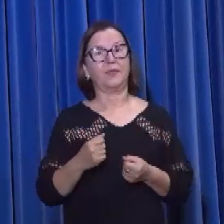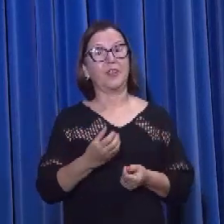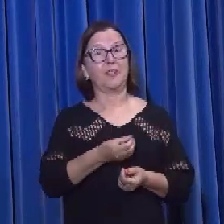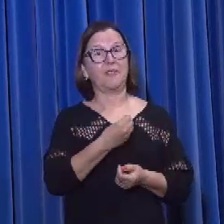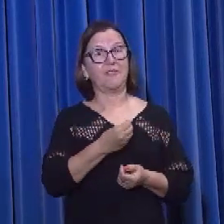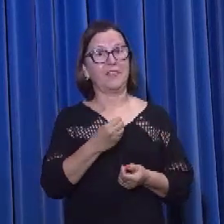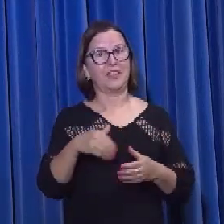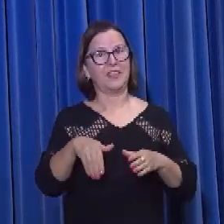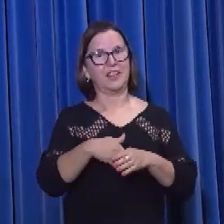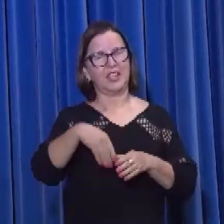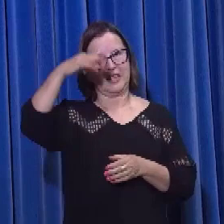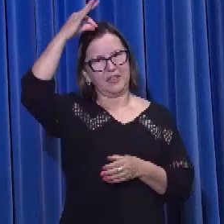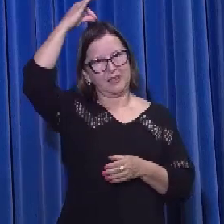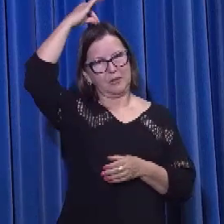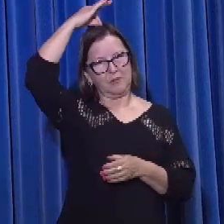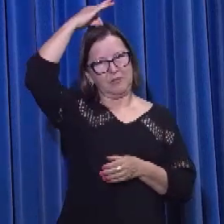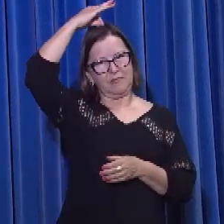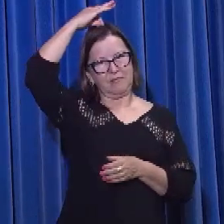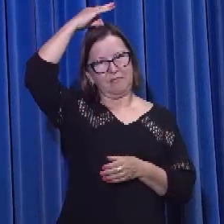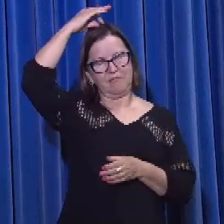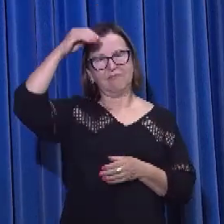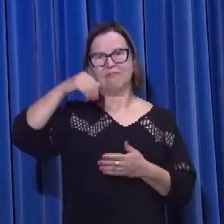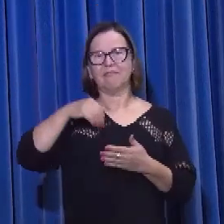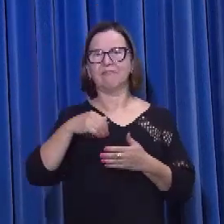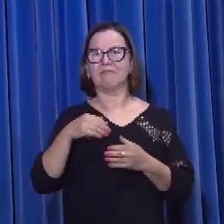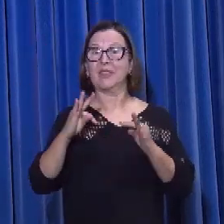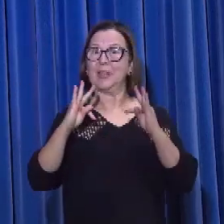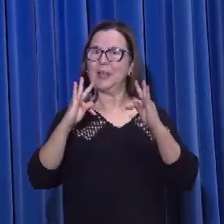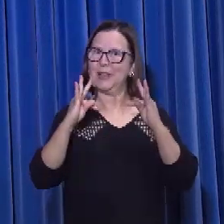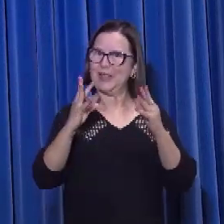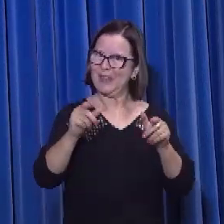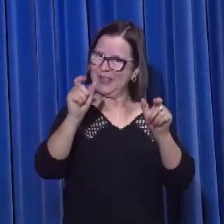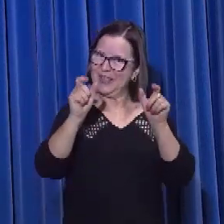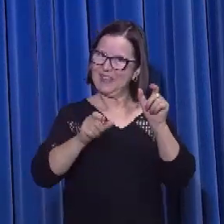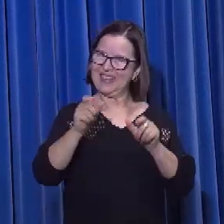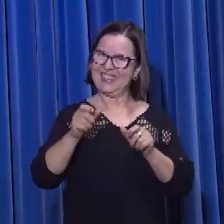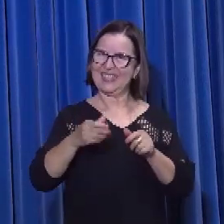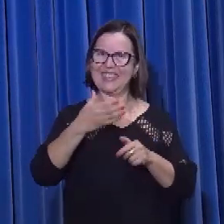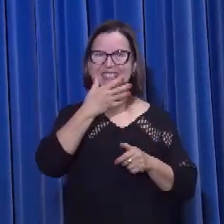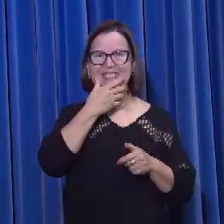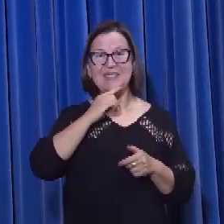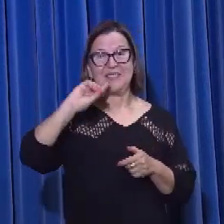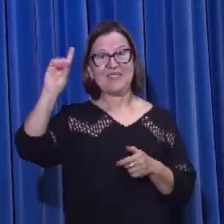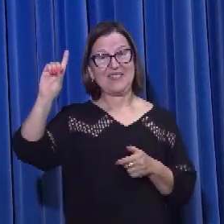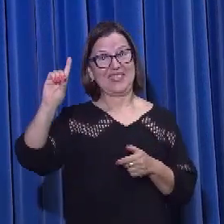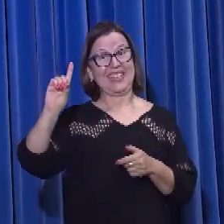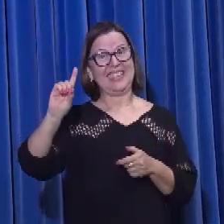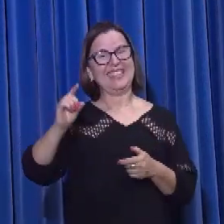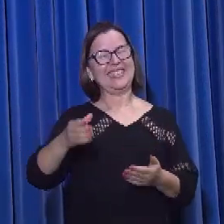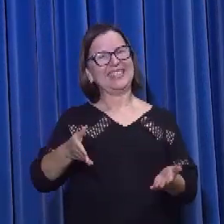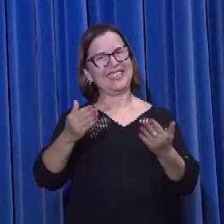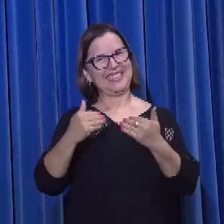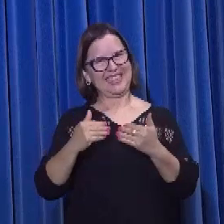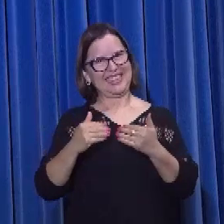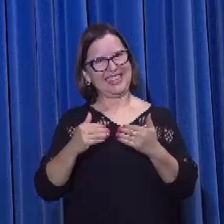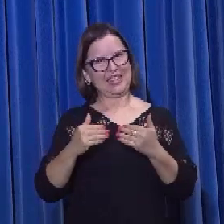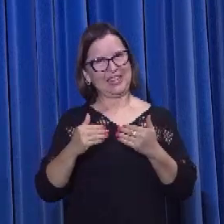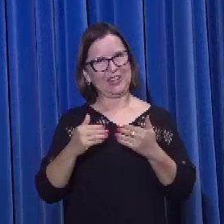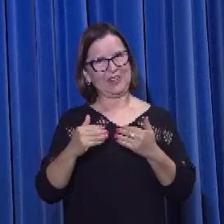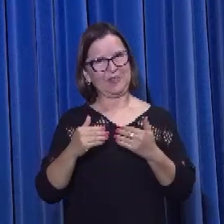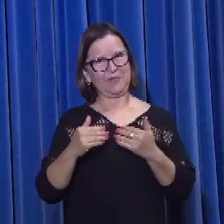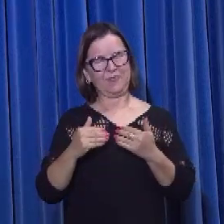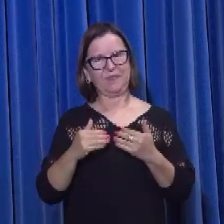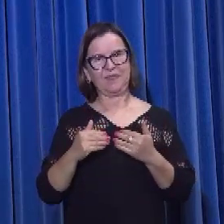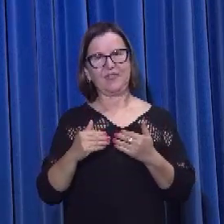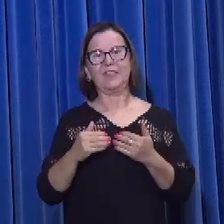falando. Todos aqueles que o Pai me der são atraídos e esses vão